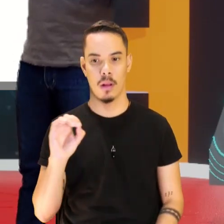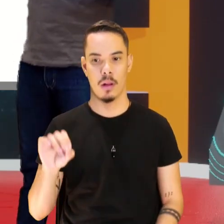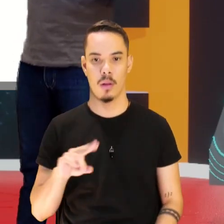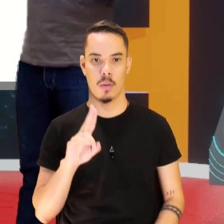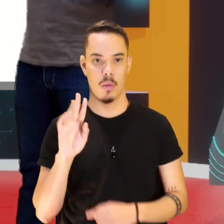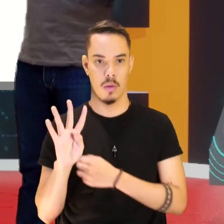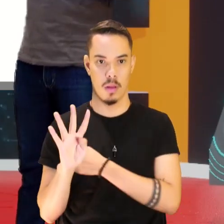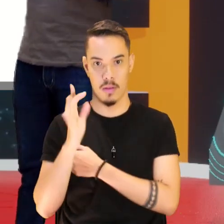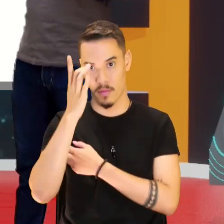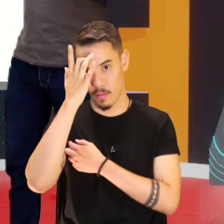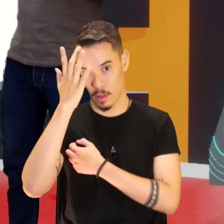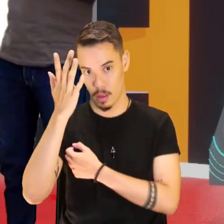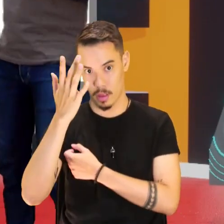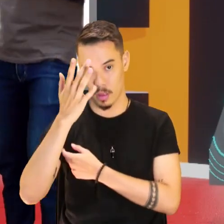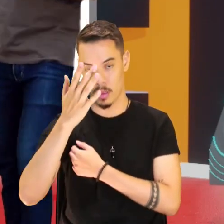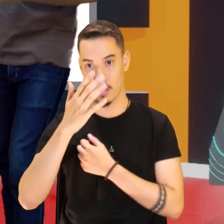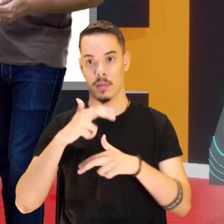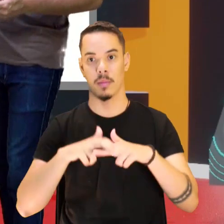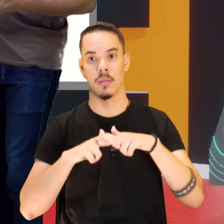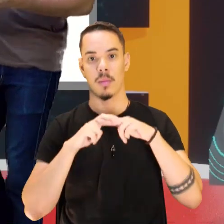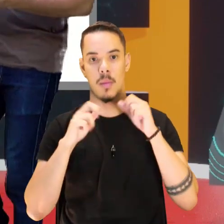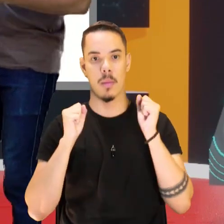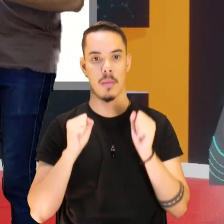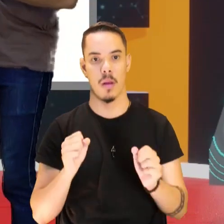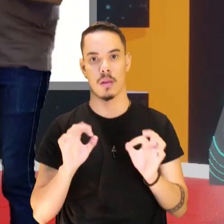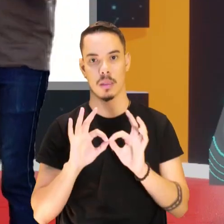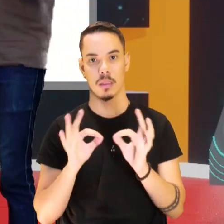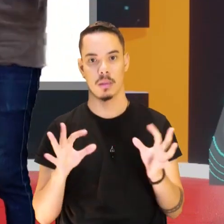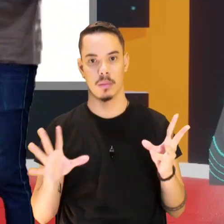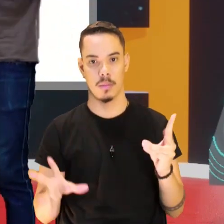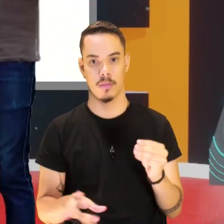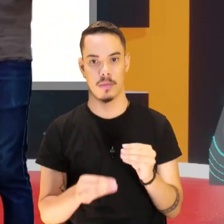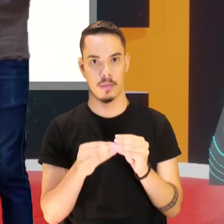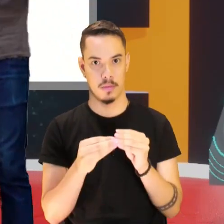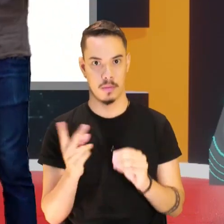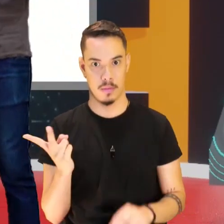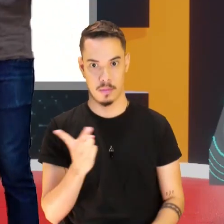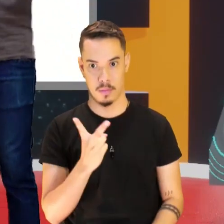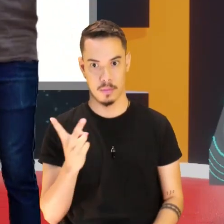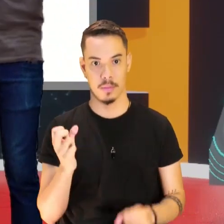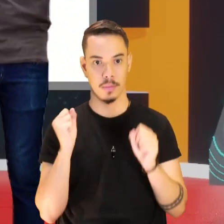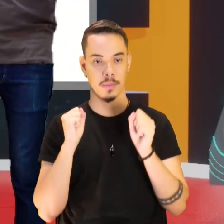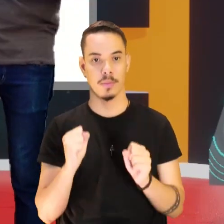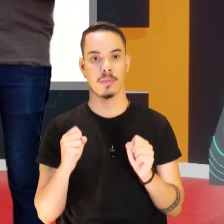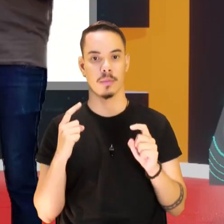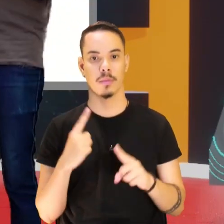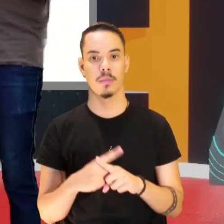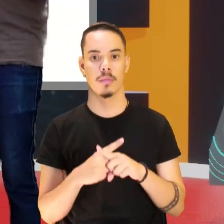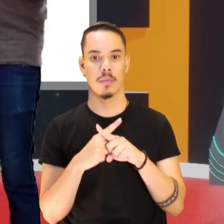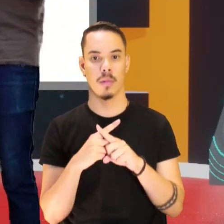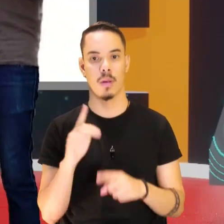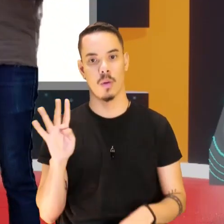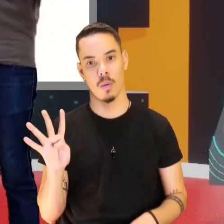4 é mais fácil então como pude simplificar os dois lados então ficou mais fácil multiplicar por 4 multiplicar por 3 e